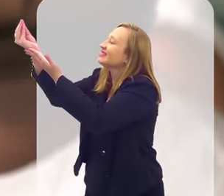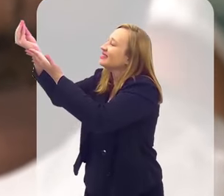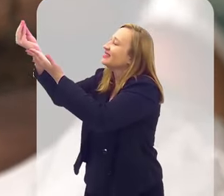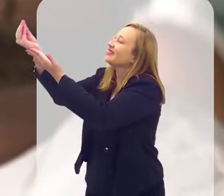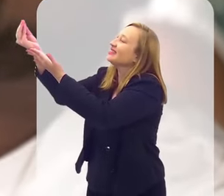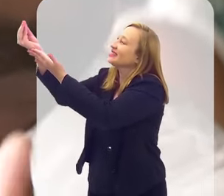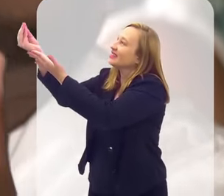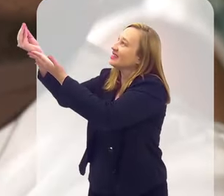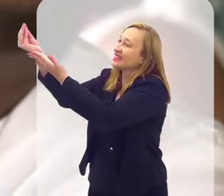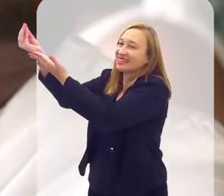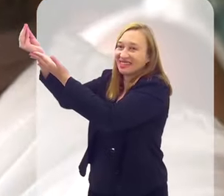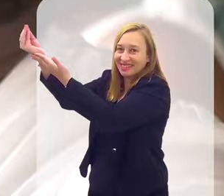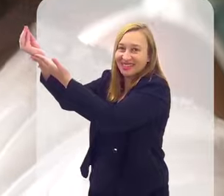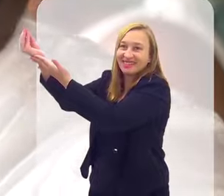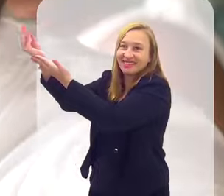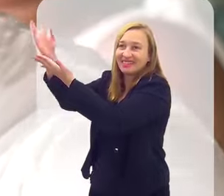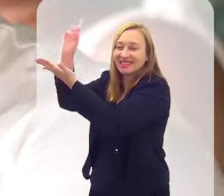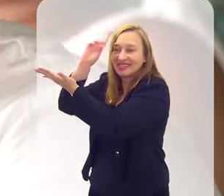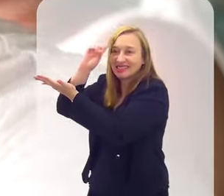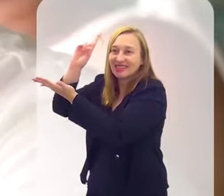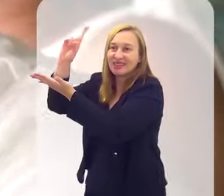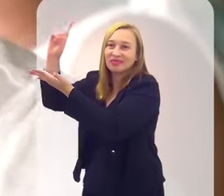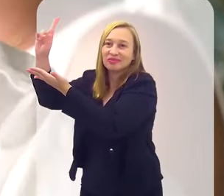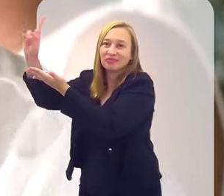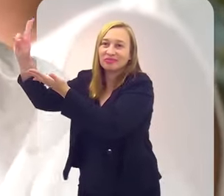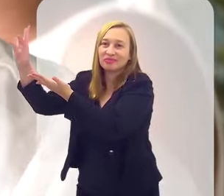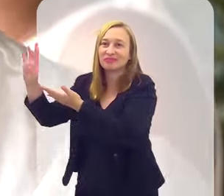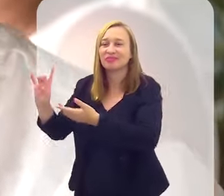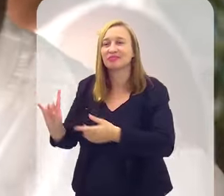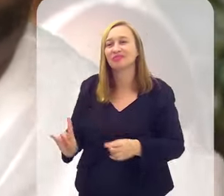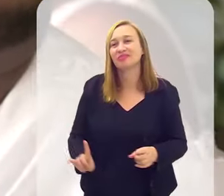mostre quem tu